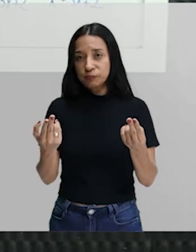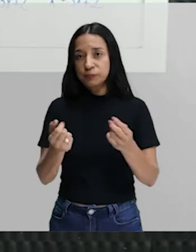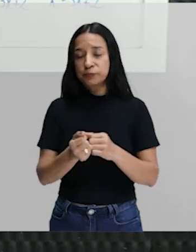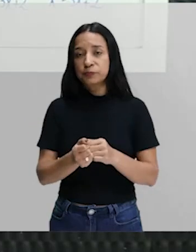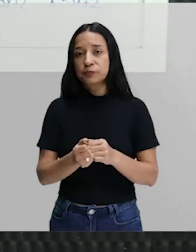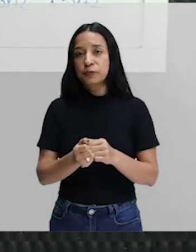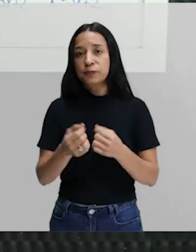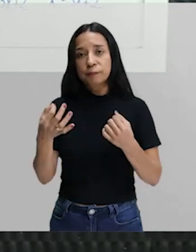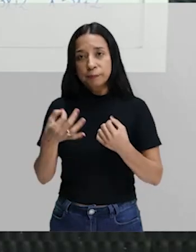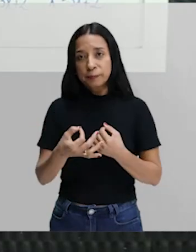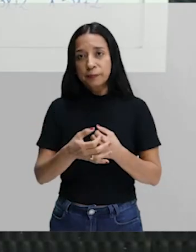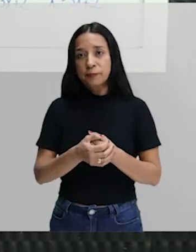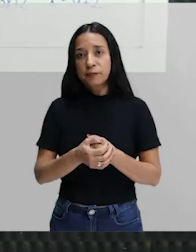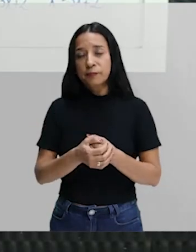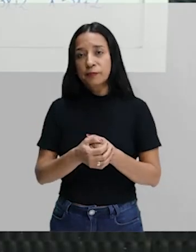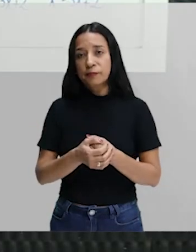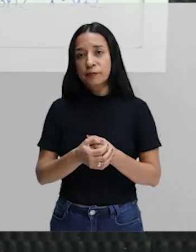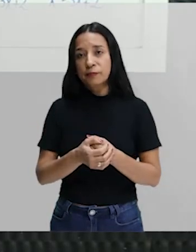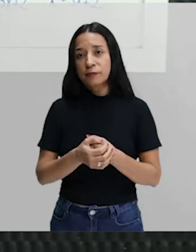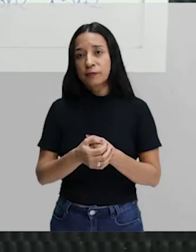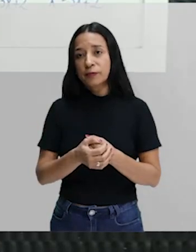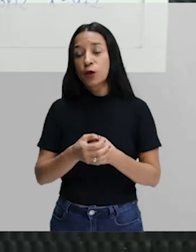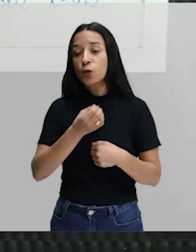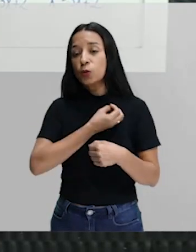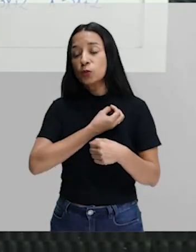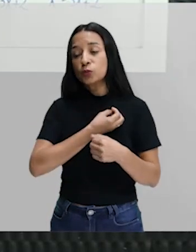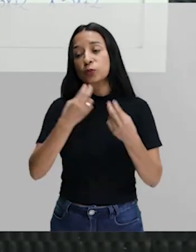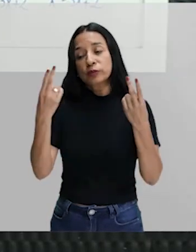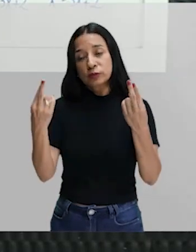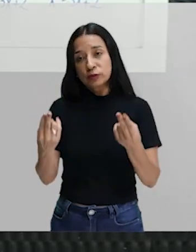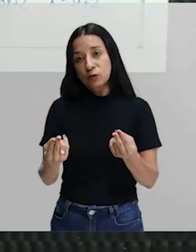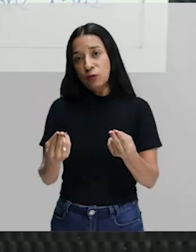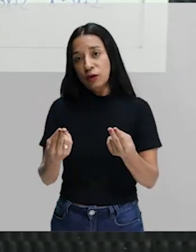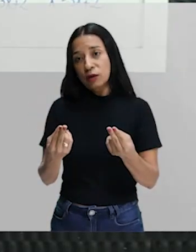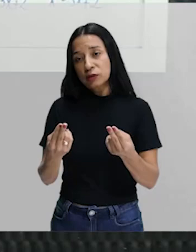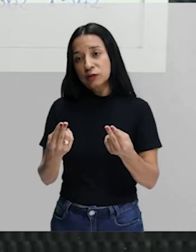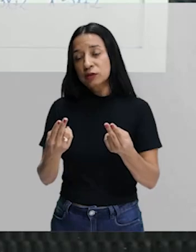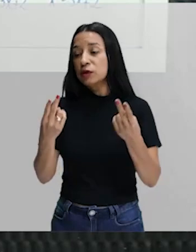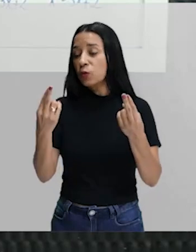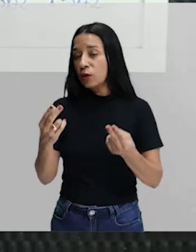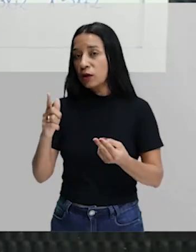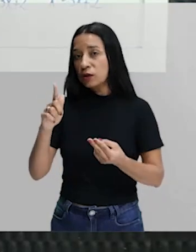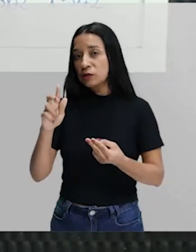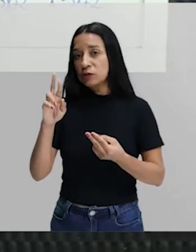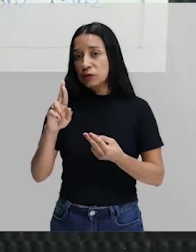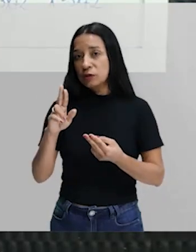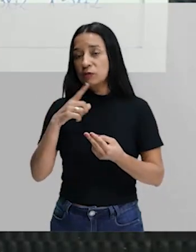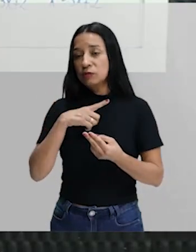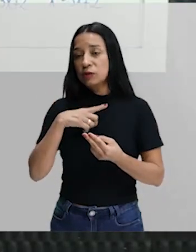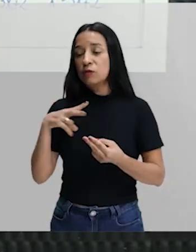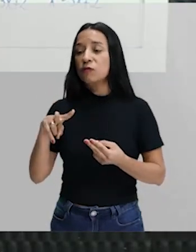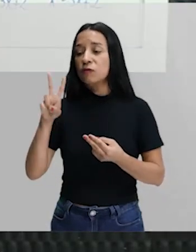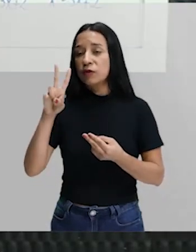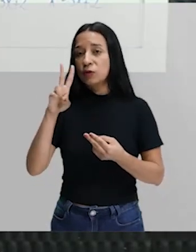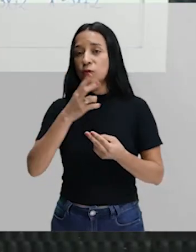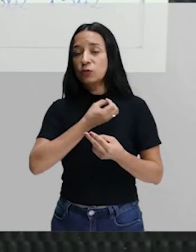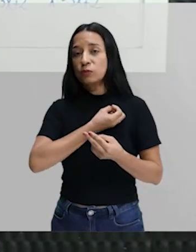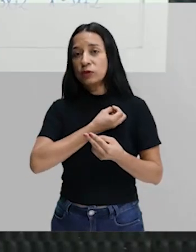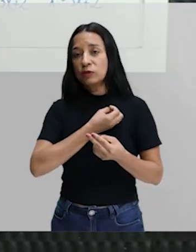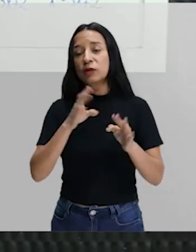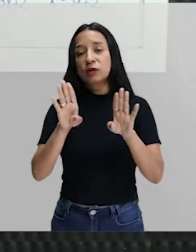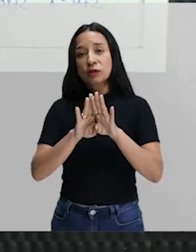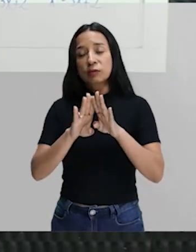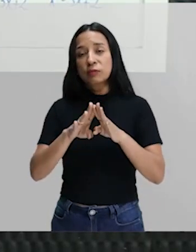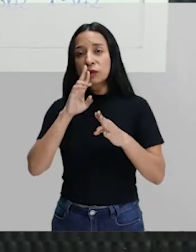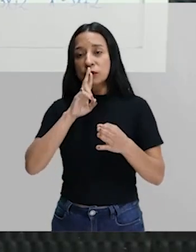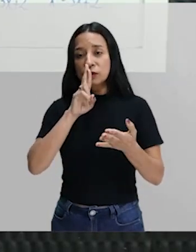identidade. Certo? É o caso dos coeficientes iguais, de mesmo grau, e também ter o mesmo valor numérico. Também